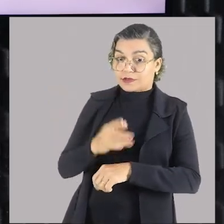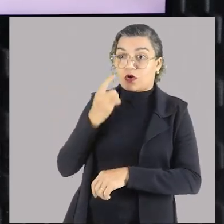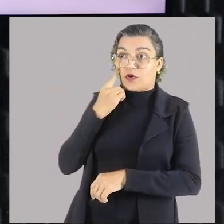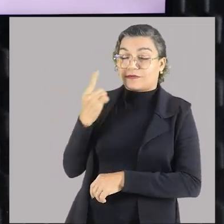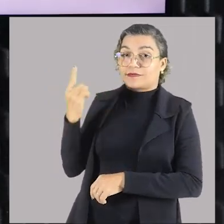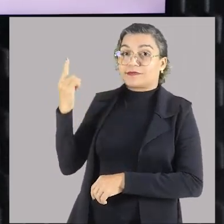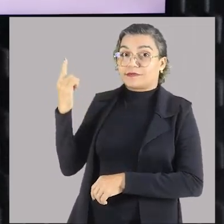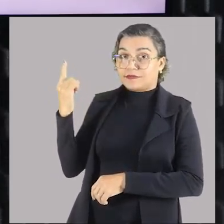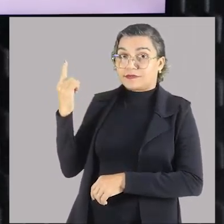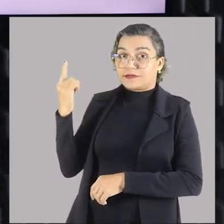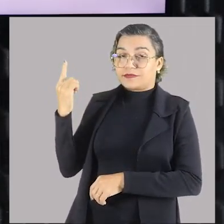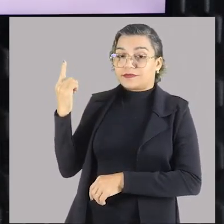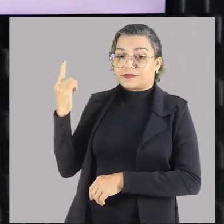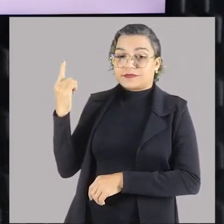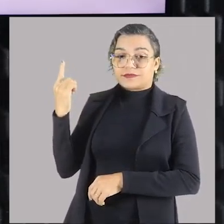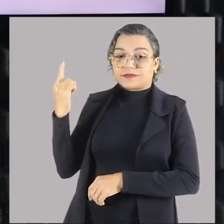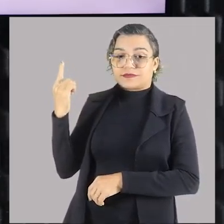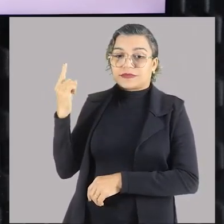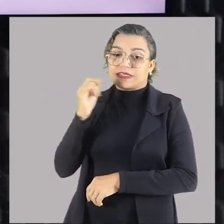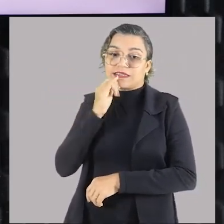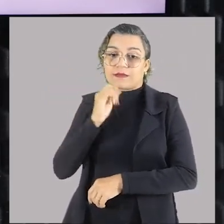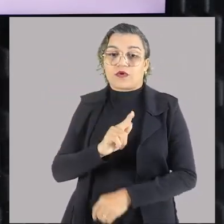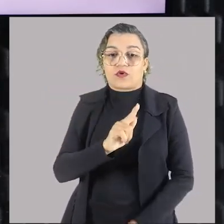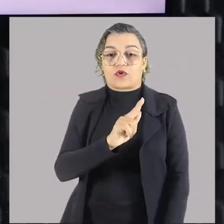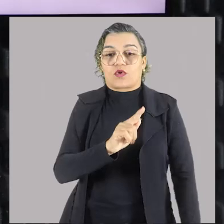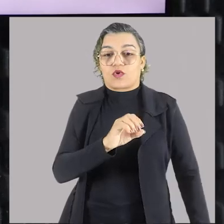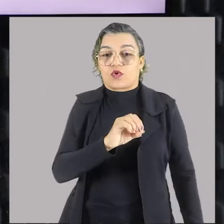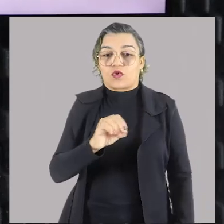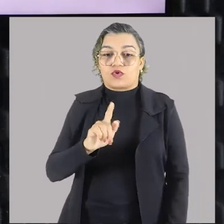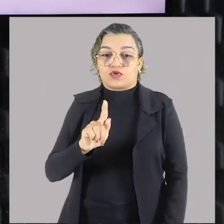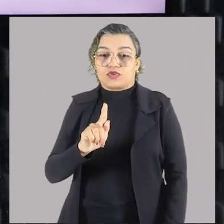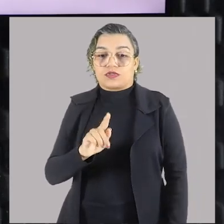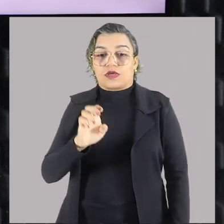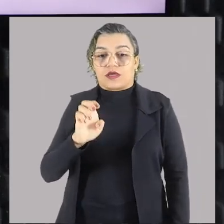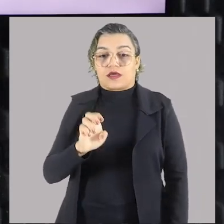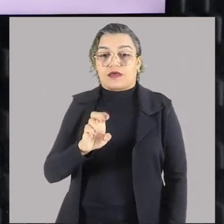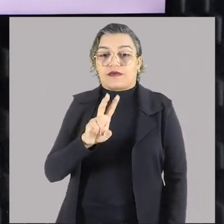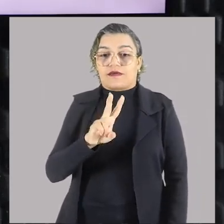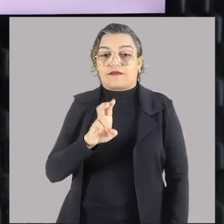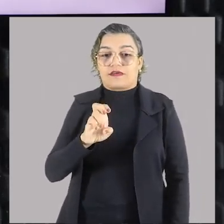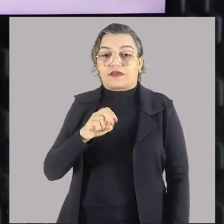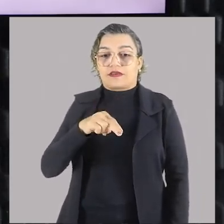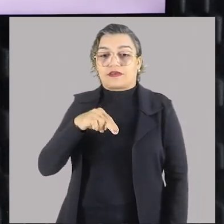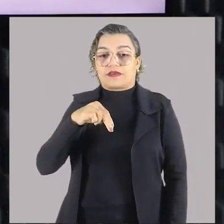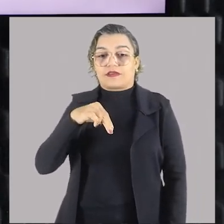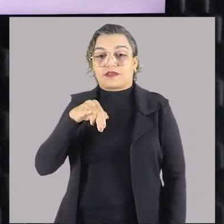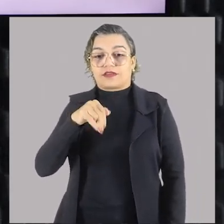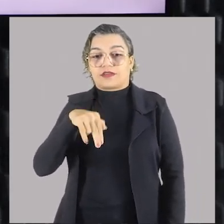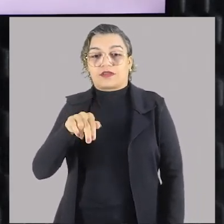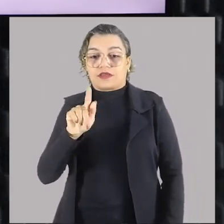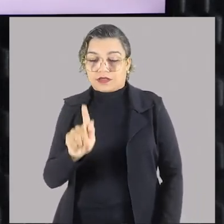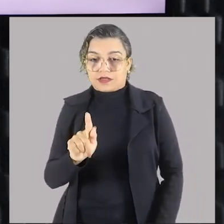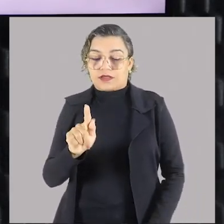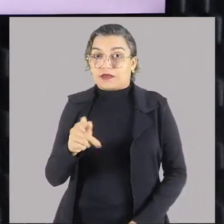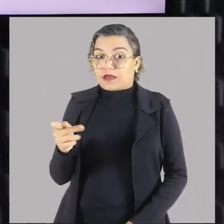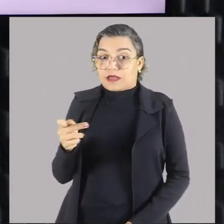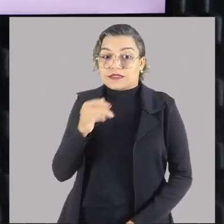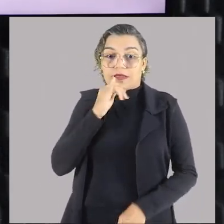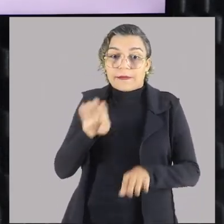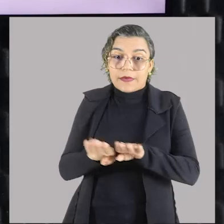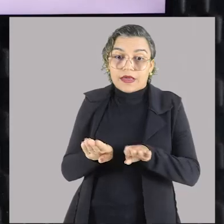evening. Vamos parar aqui no good evening, porque tem o good evening e tem o good night. Os dois, em língua